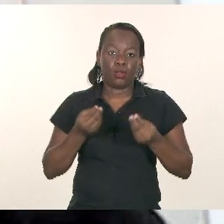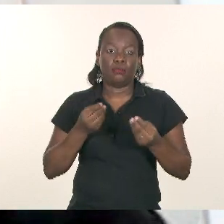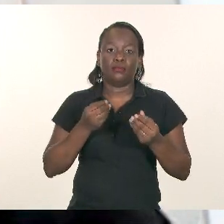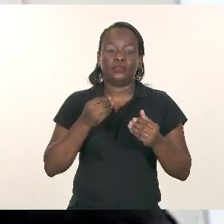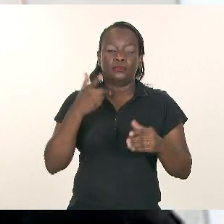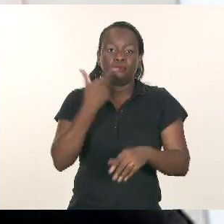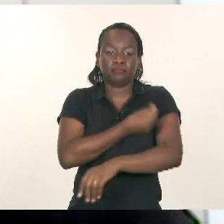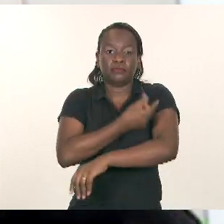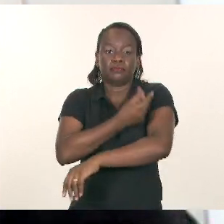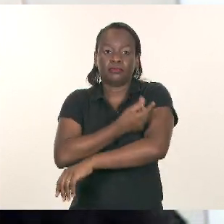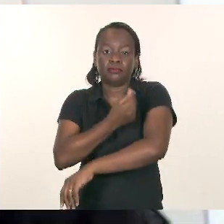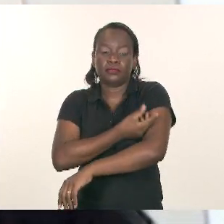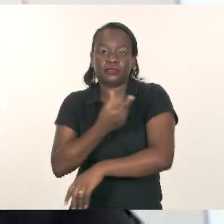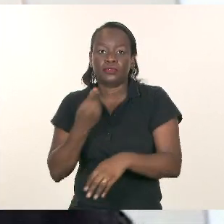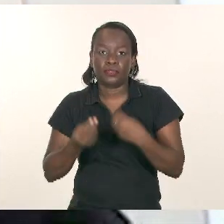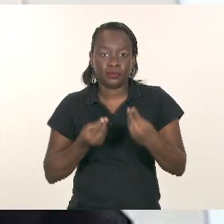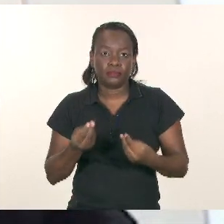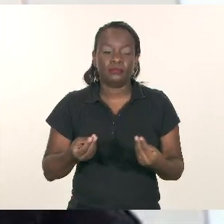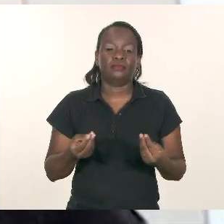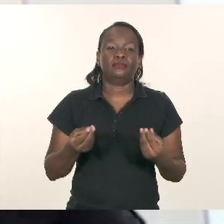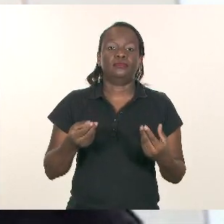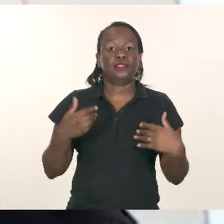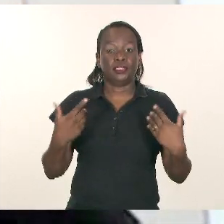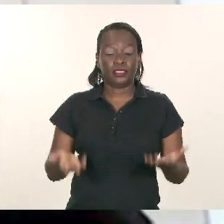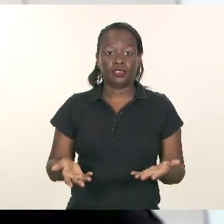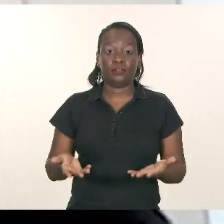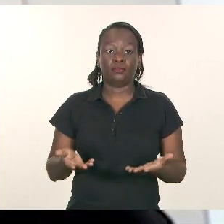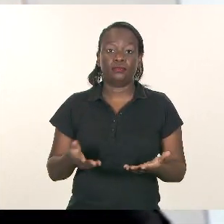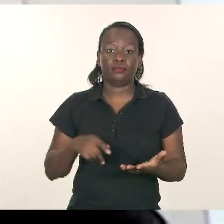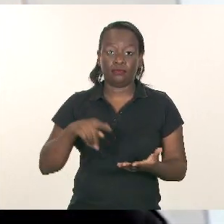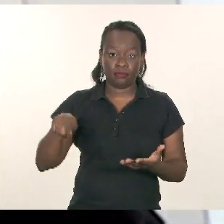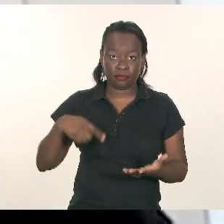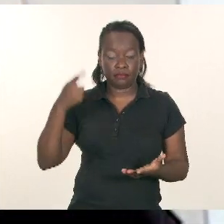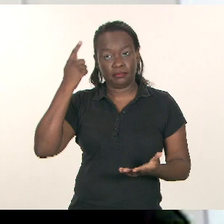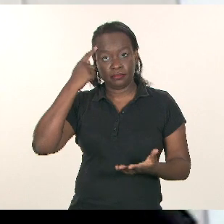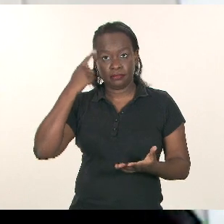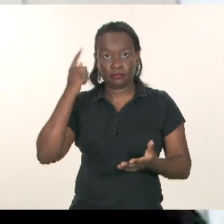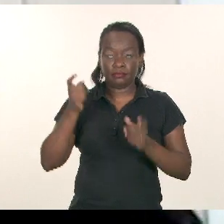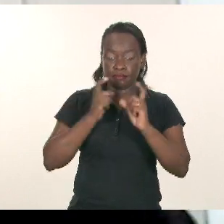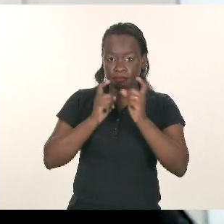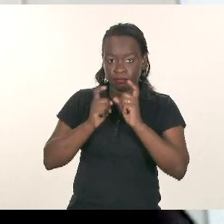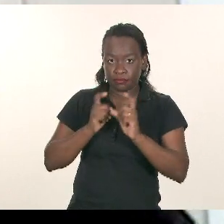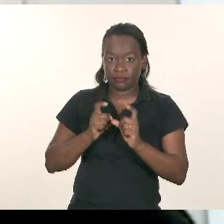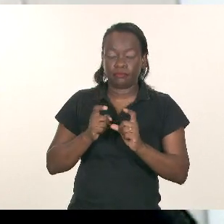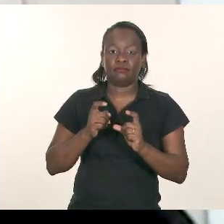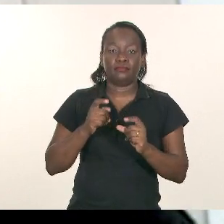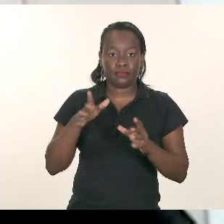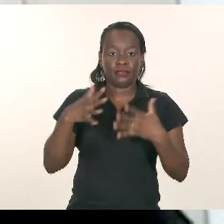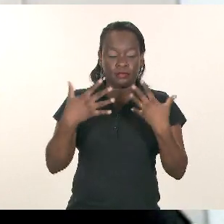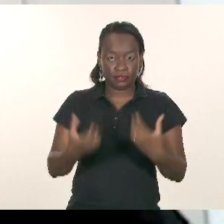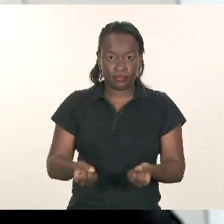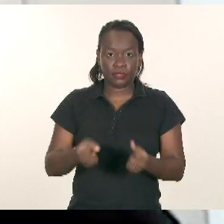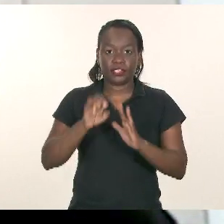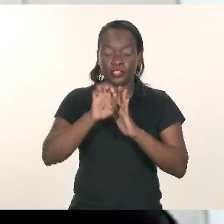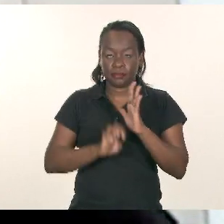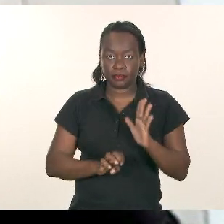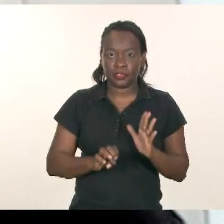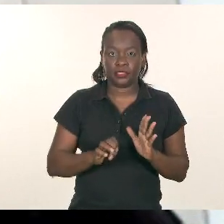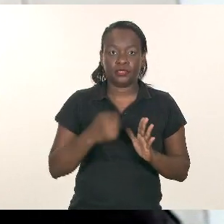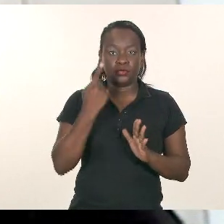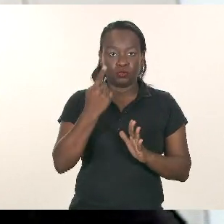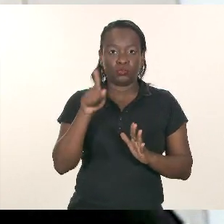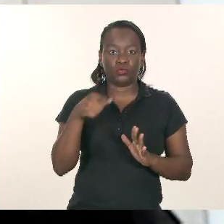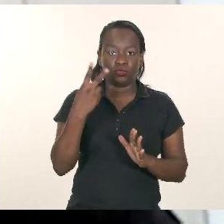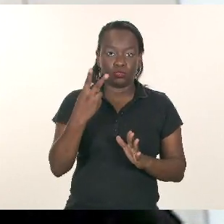de imunização. Então, a gente fez um parecer que é favorável às emendas